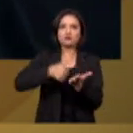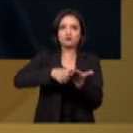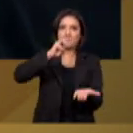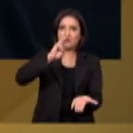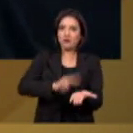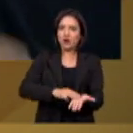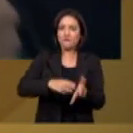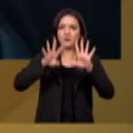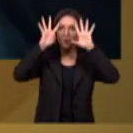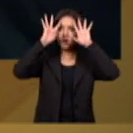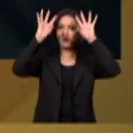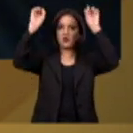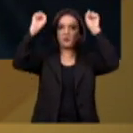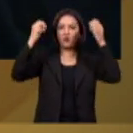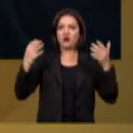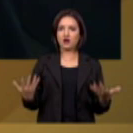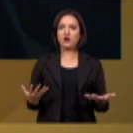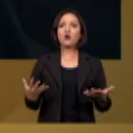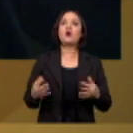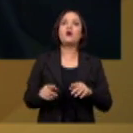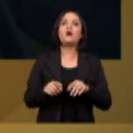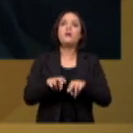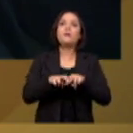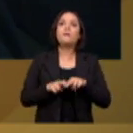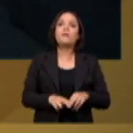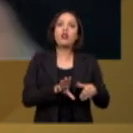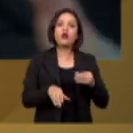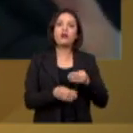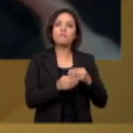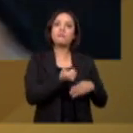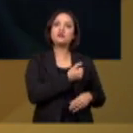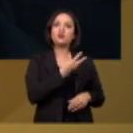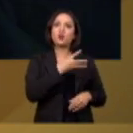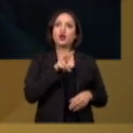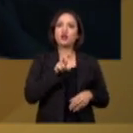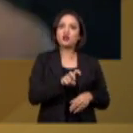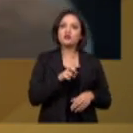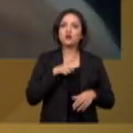tribunal pela emenda 45